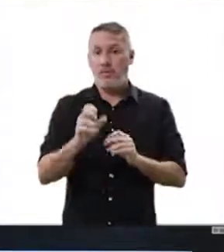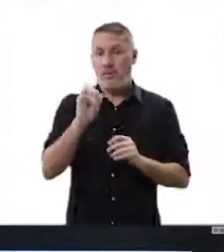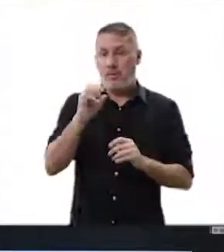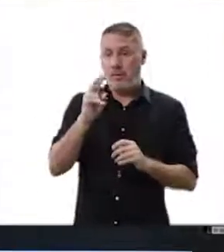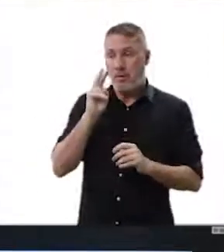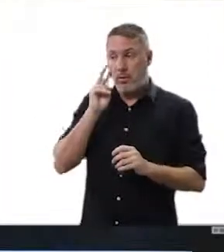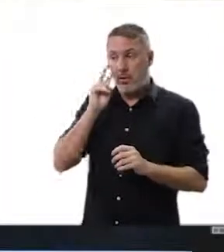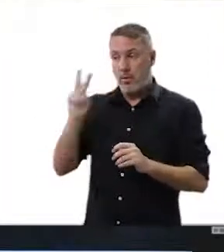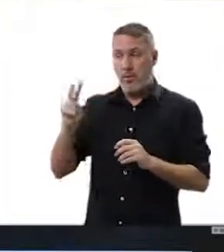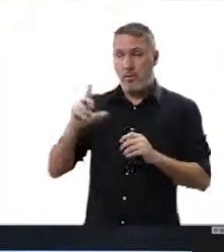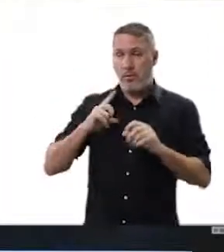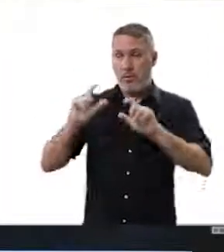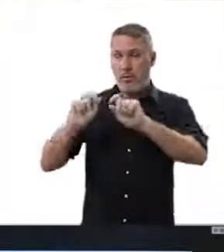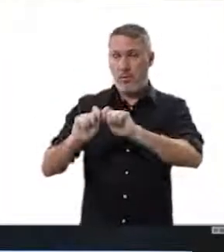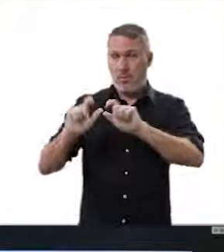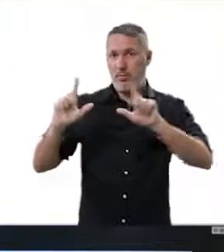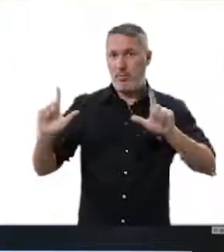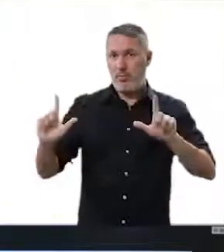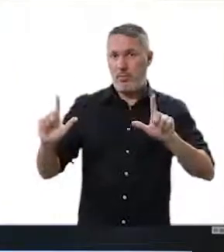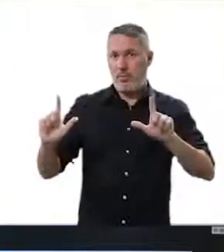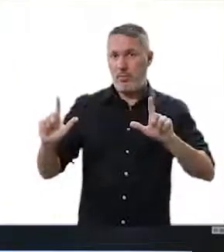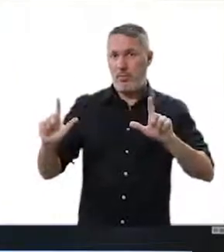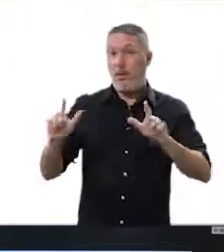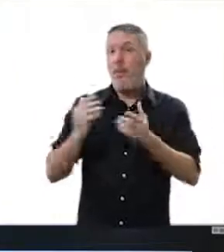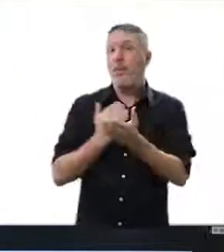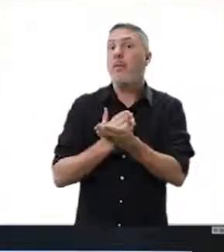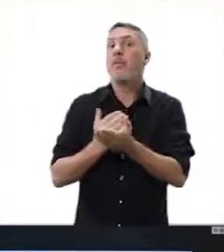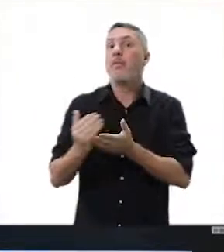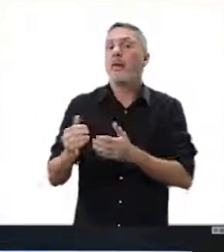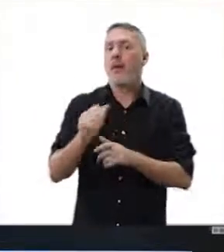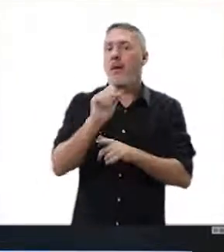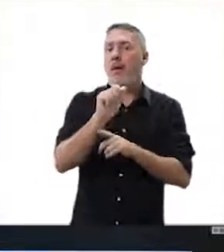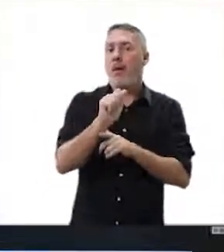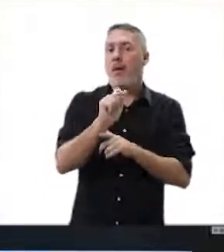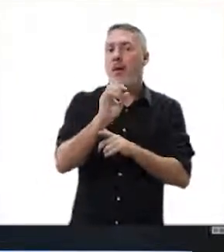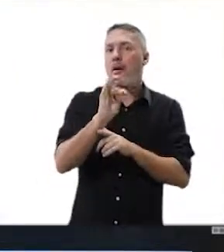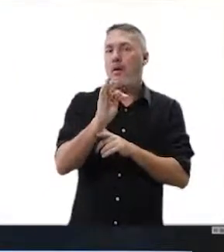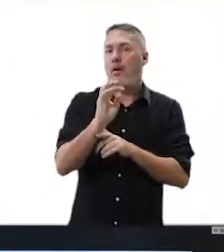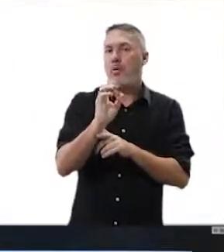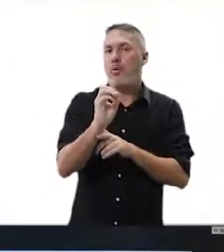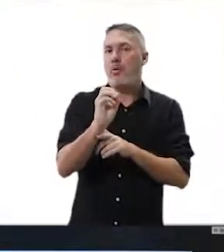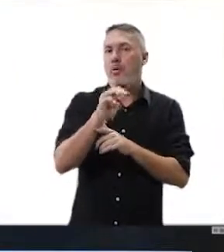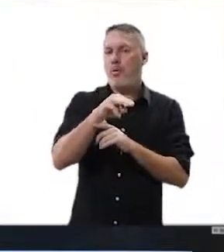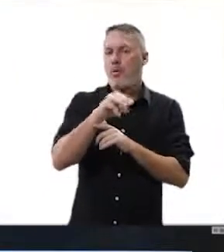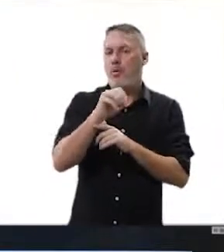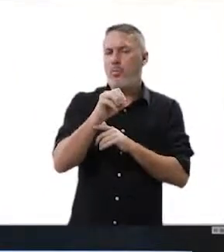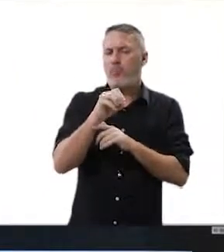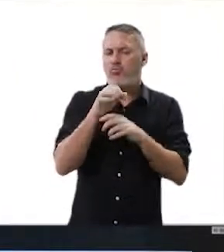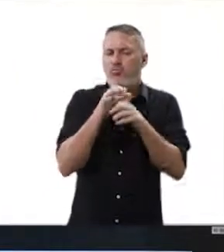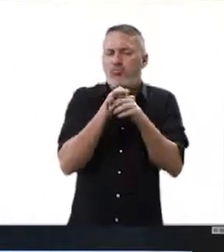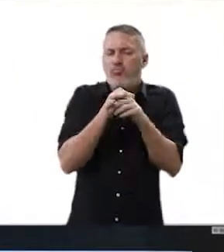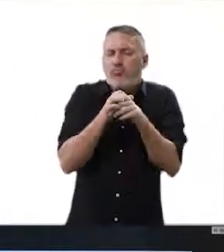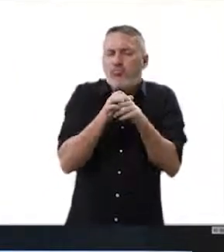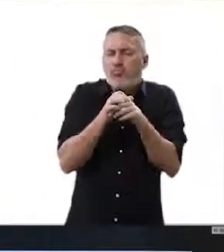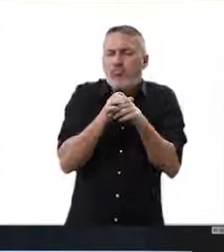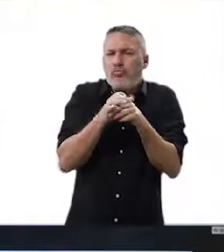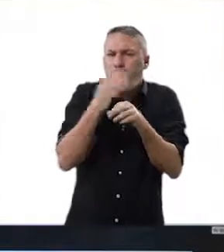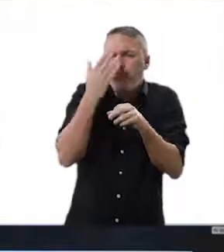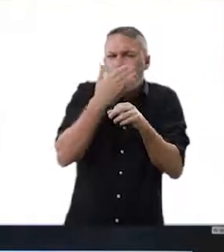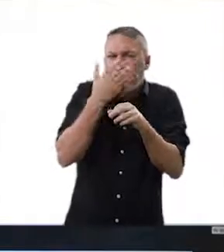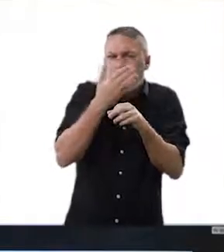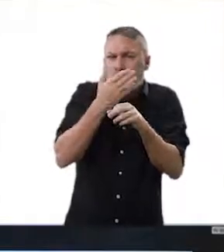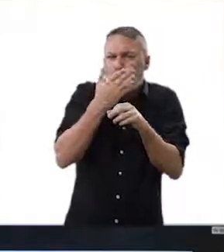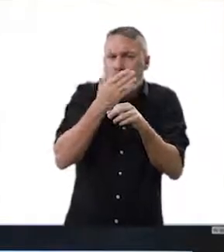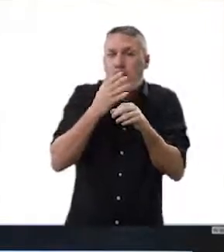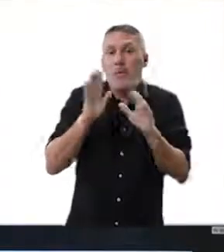nesse esquema, ele parte do átomo, que é uma partícula, né, muito pequena. Porém, hoje, qual